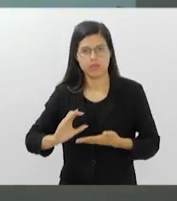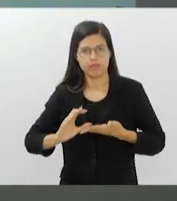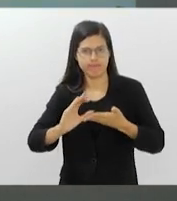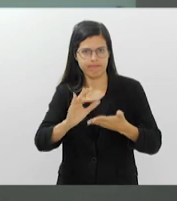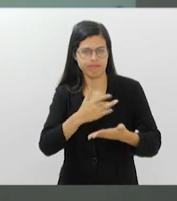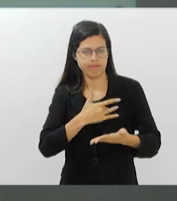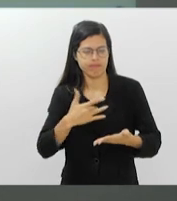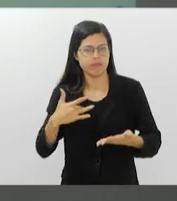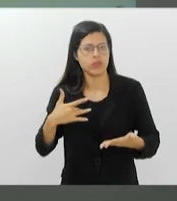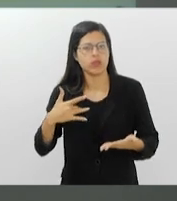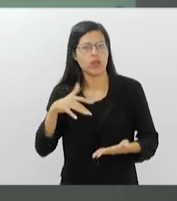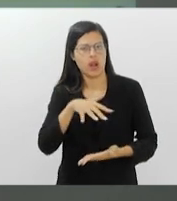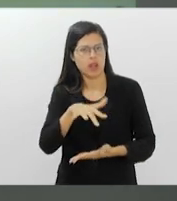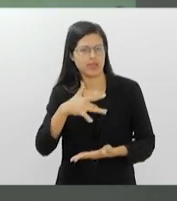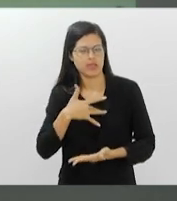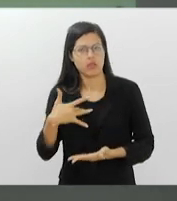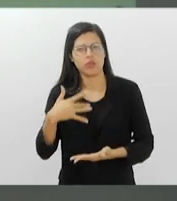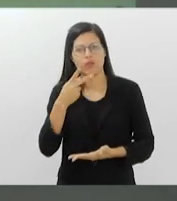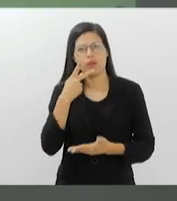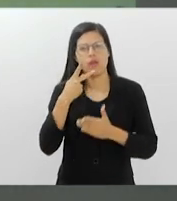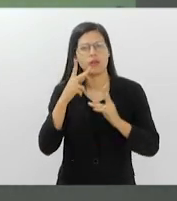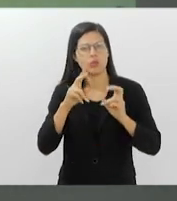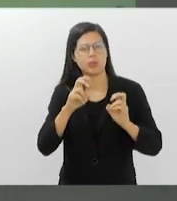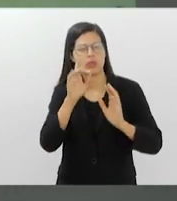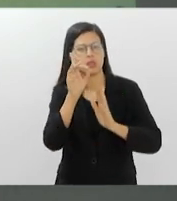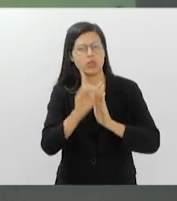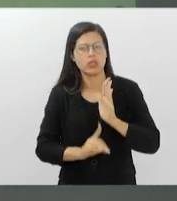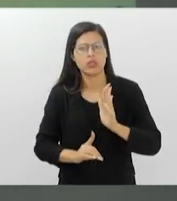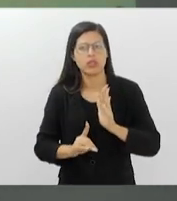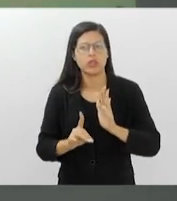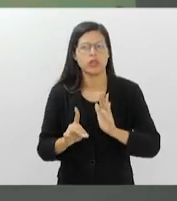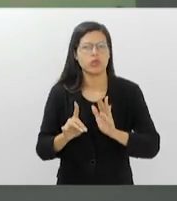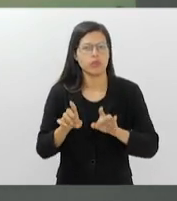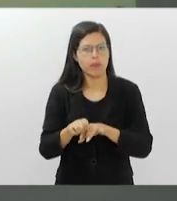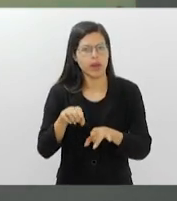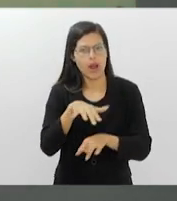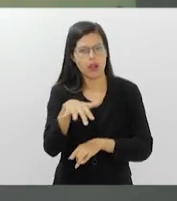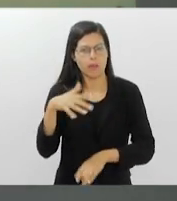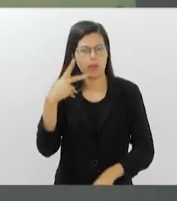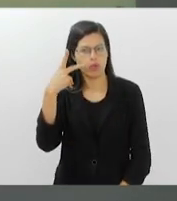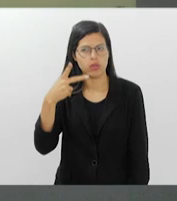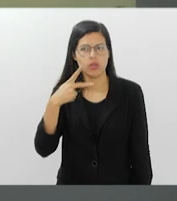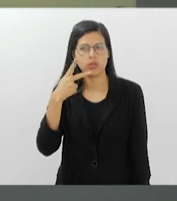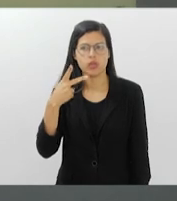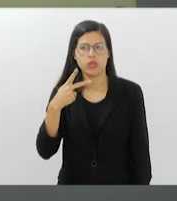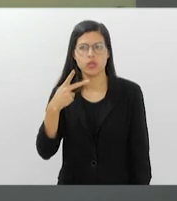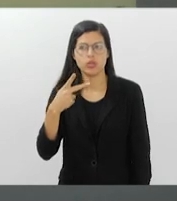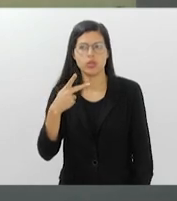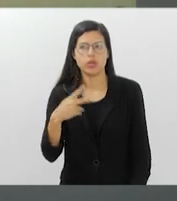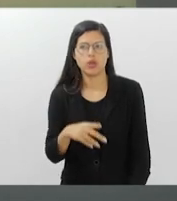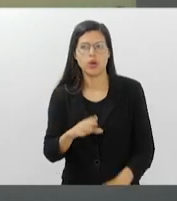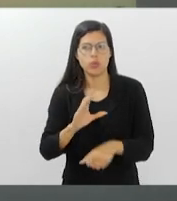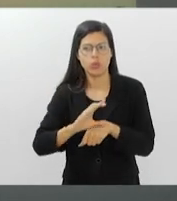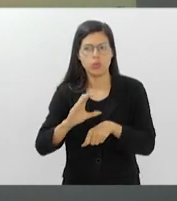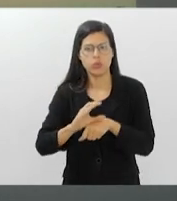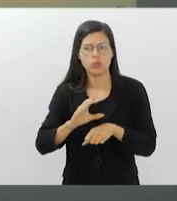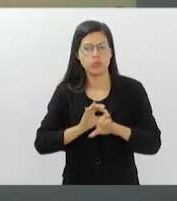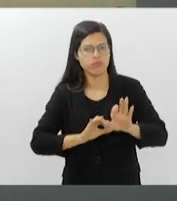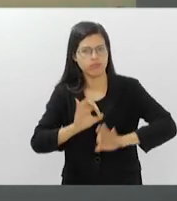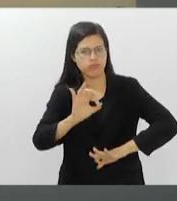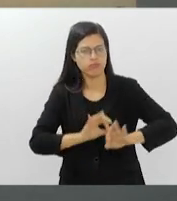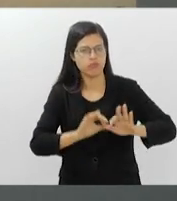sobre os direitos e sobre as possibilidades de incidência política eh tivemos um curso também de elaboração de